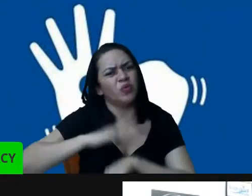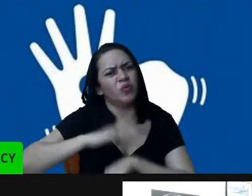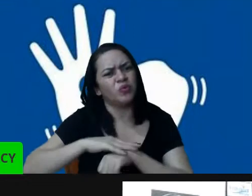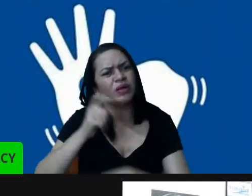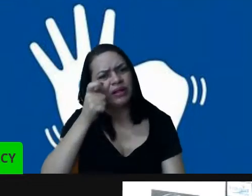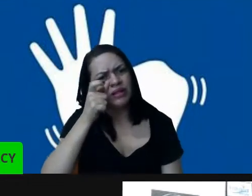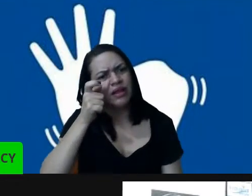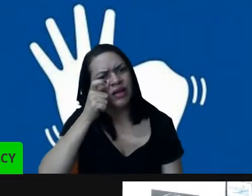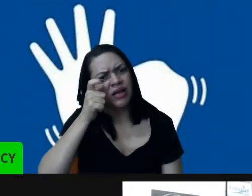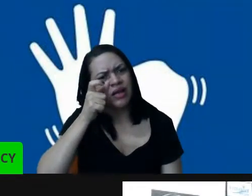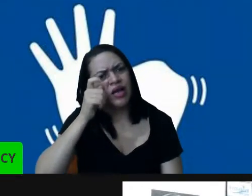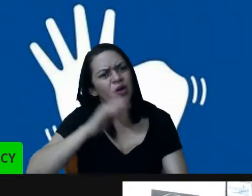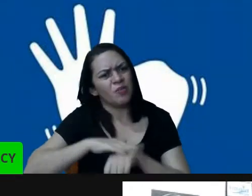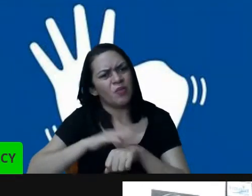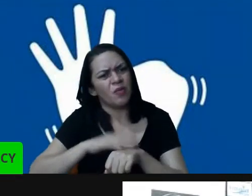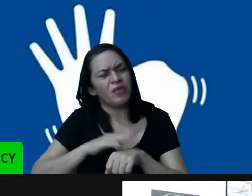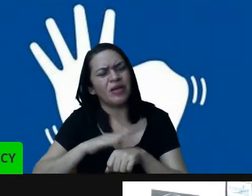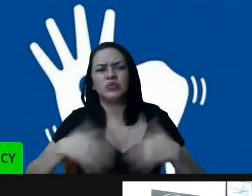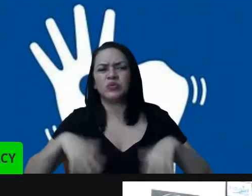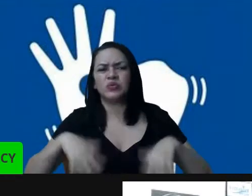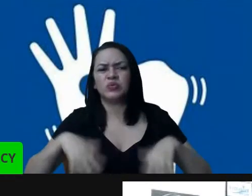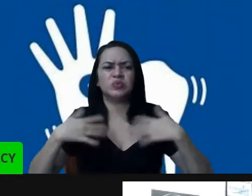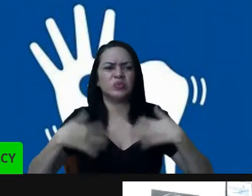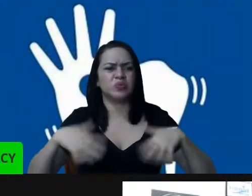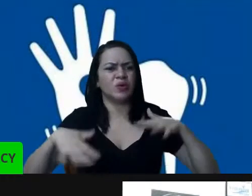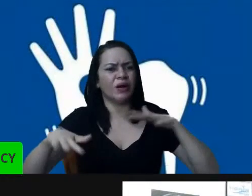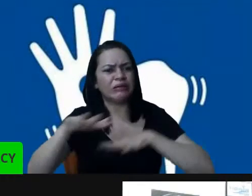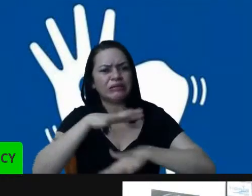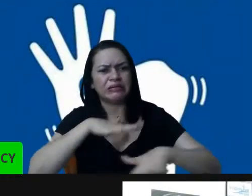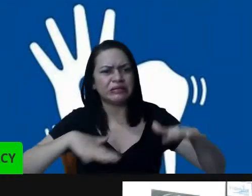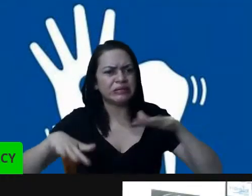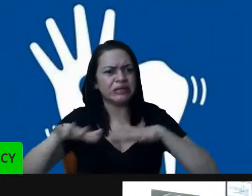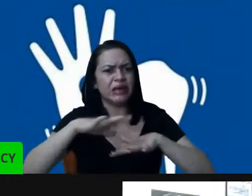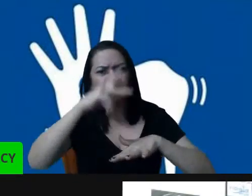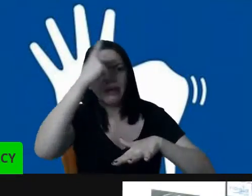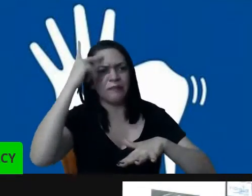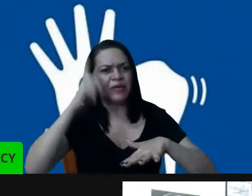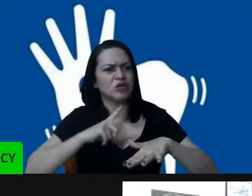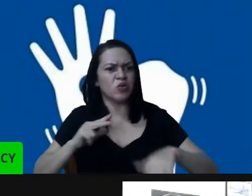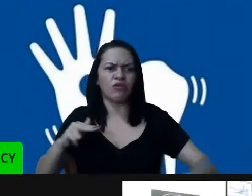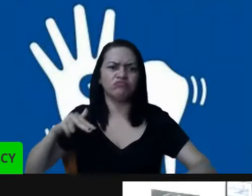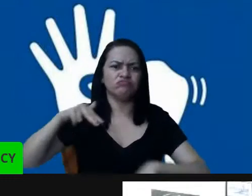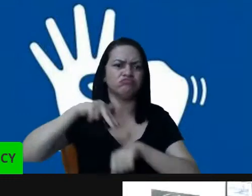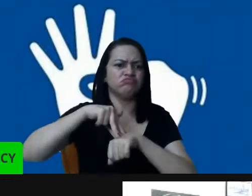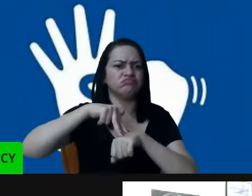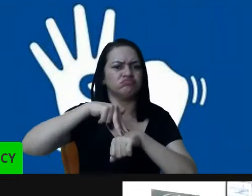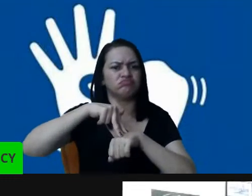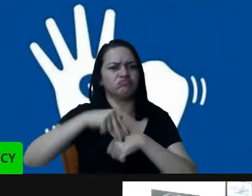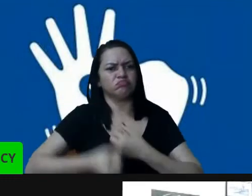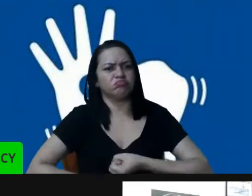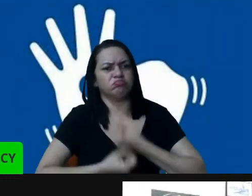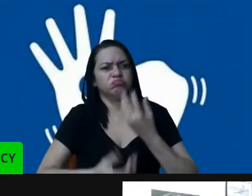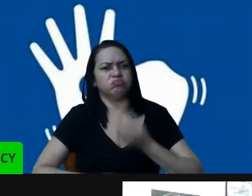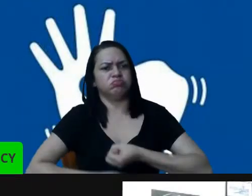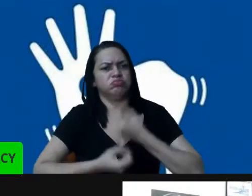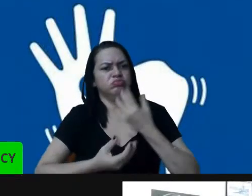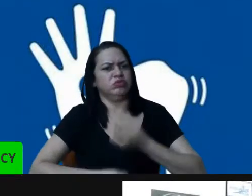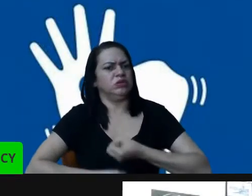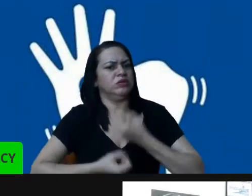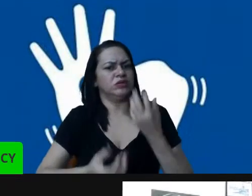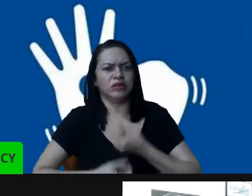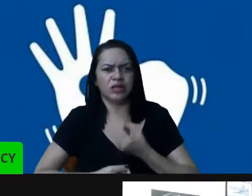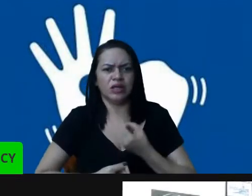uma situação tão ímpar no mundo, a gente ter pessoas que vão lá e se dedicam, né, para que a